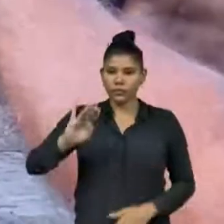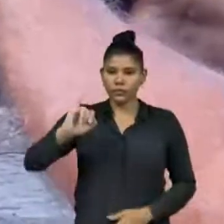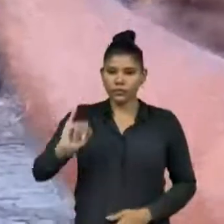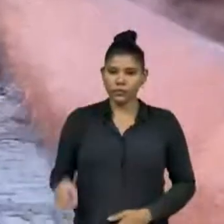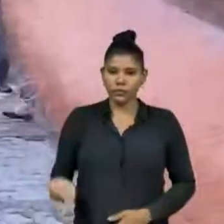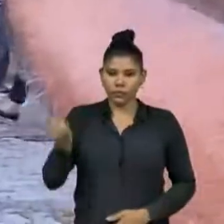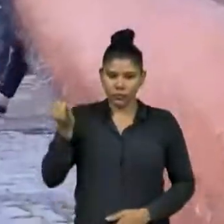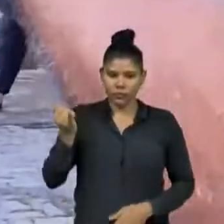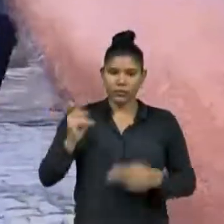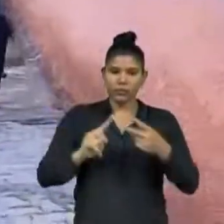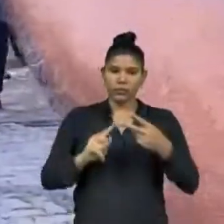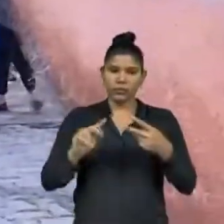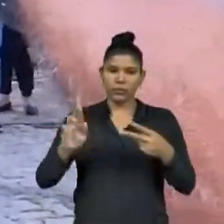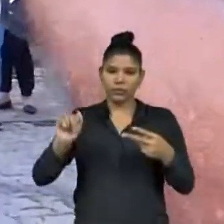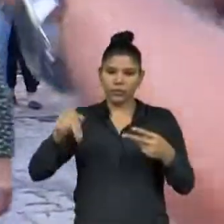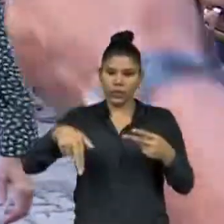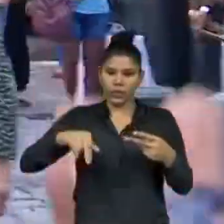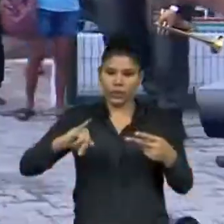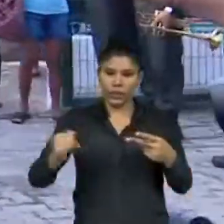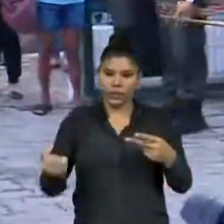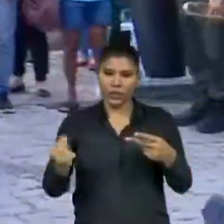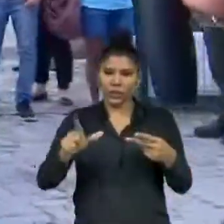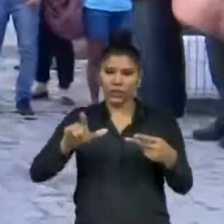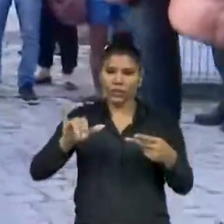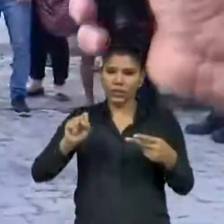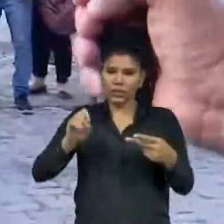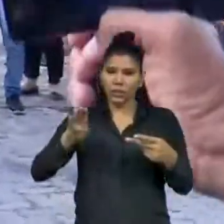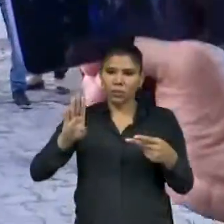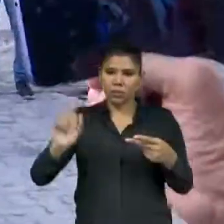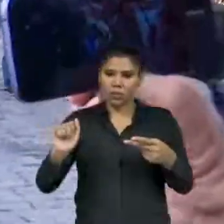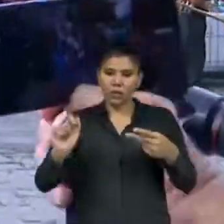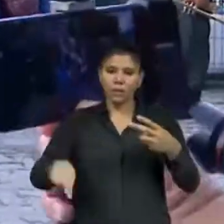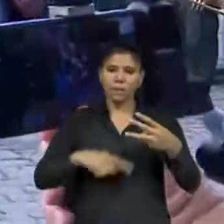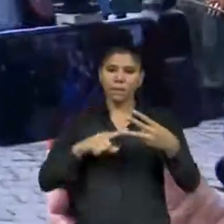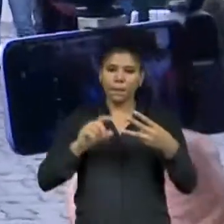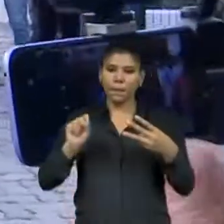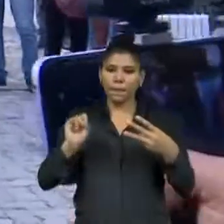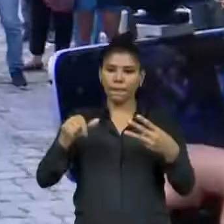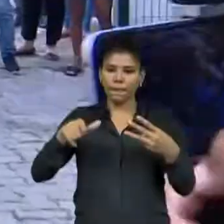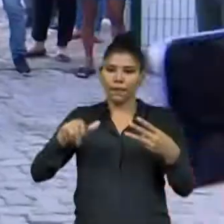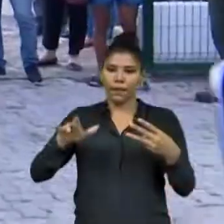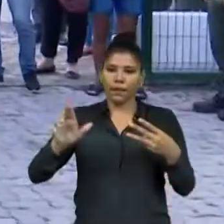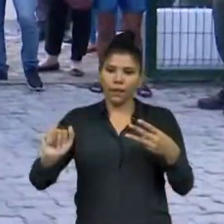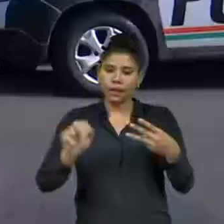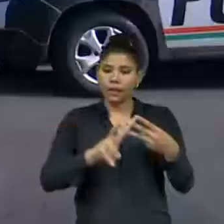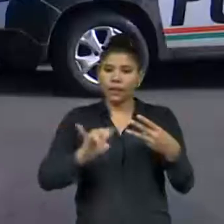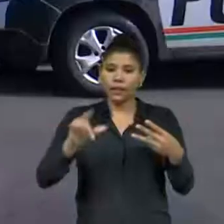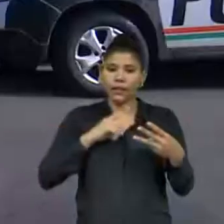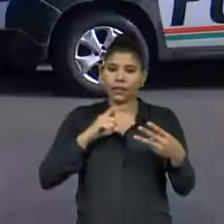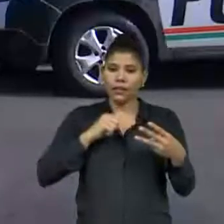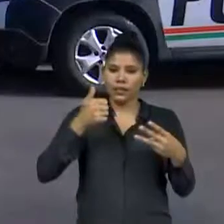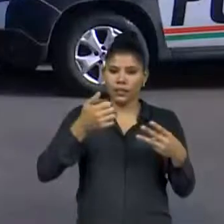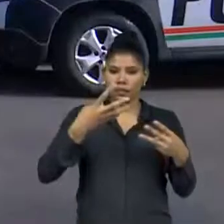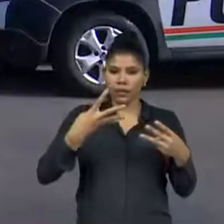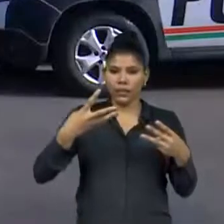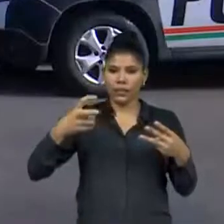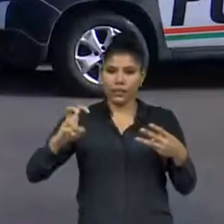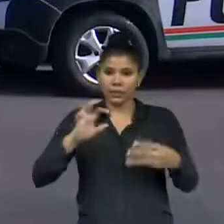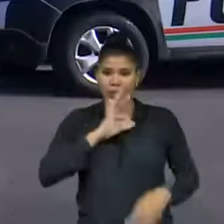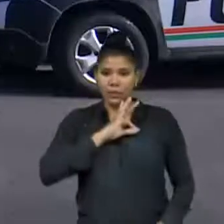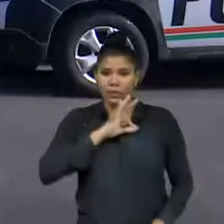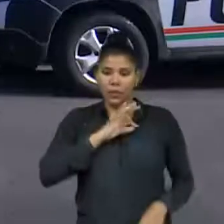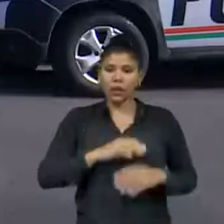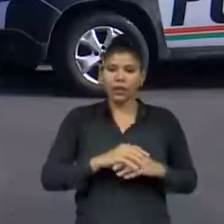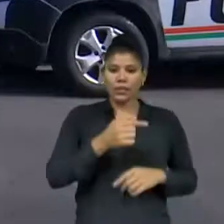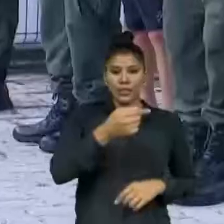Granja Lisboa e Siqueira. A nova companhia vai contar com efetivo de 145 militares, com 7 motos e